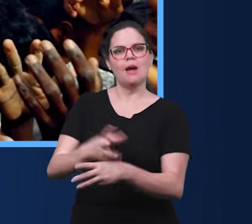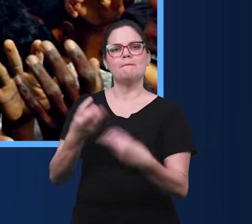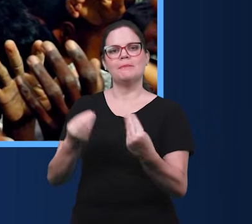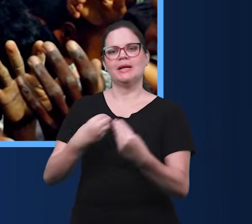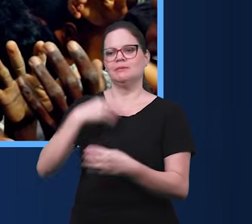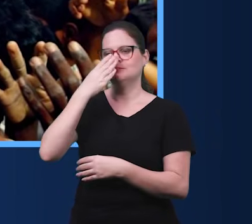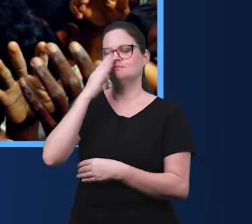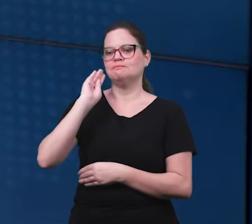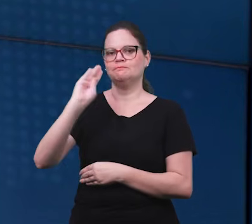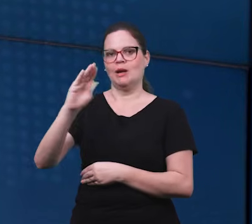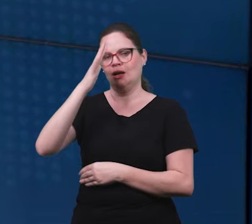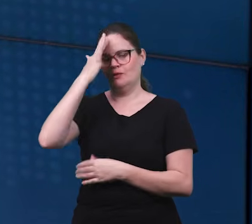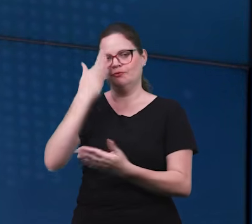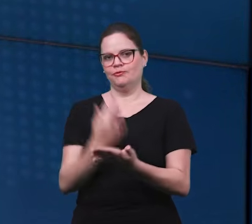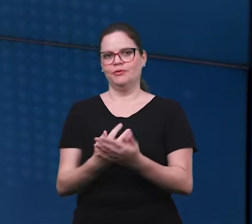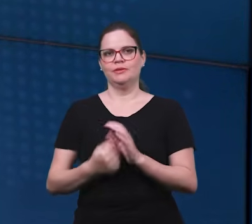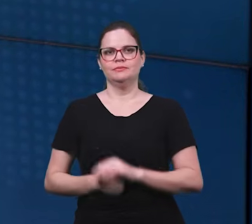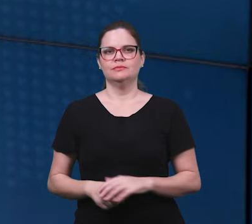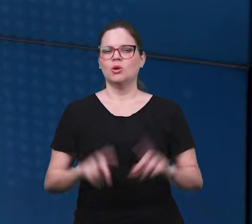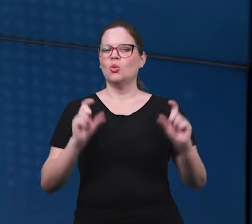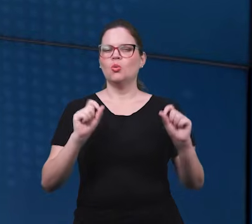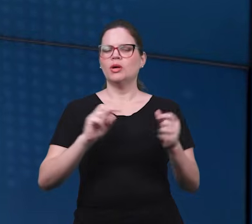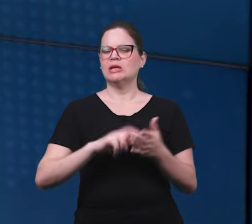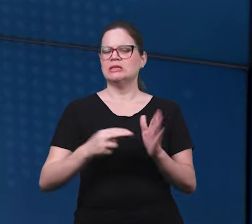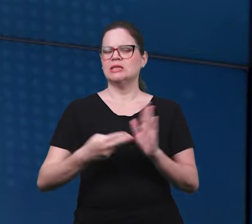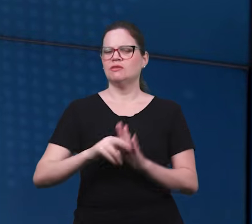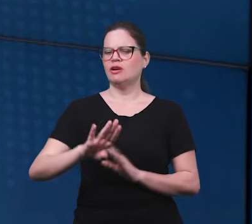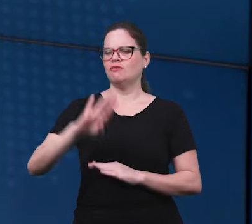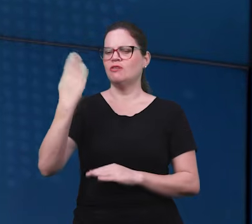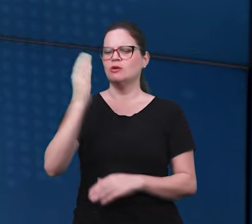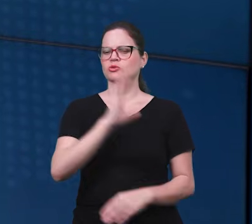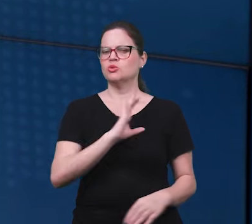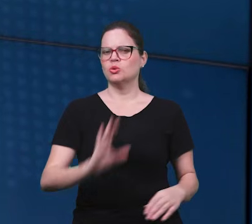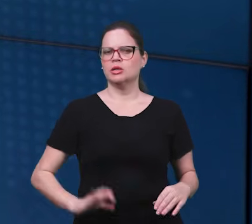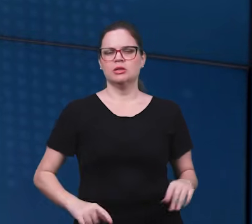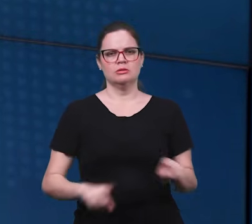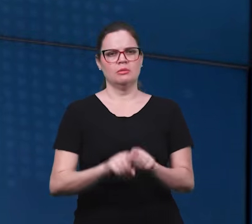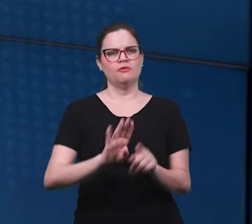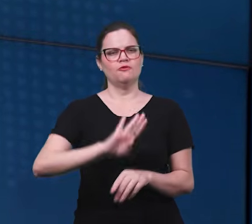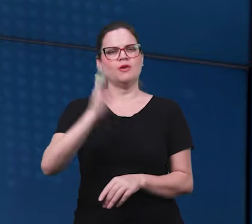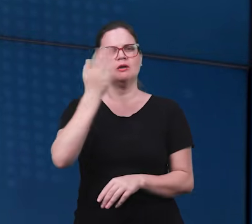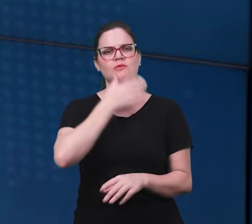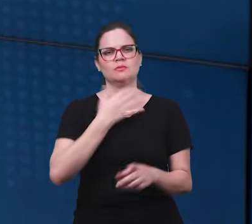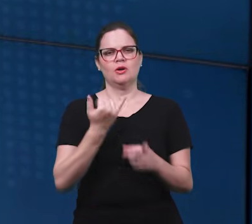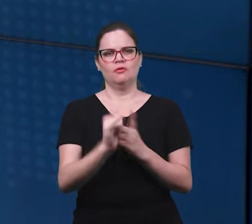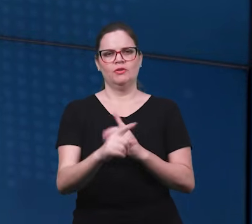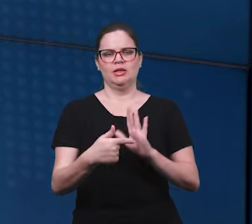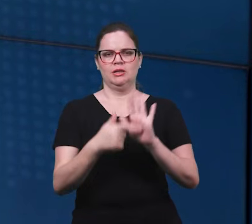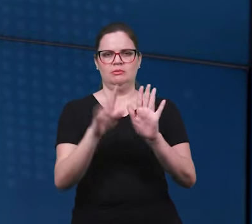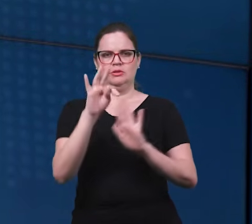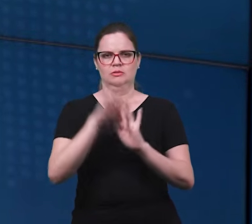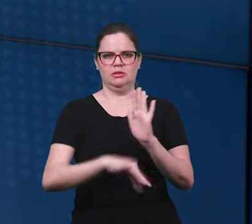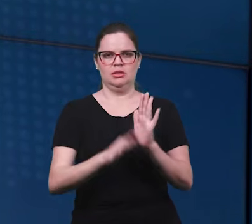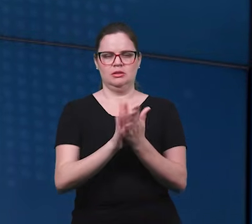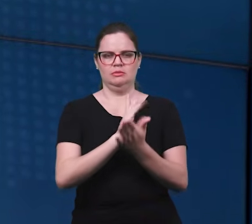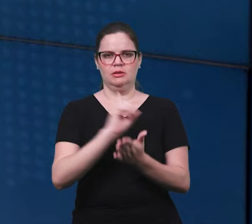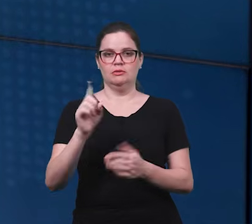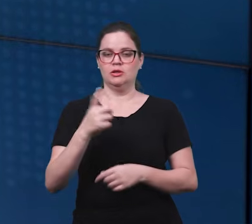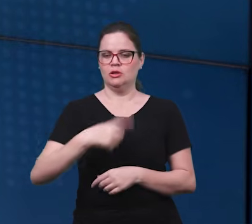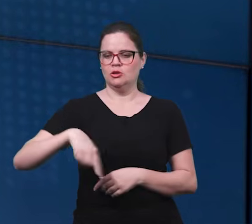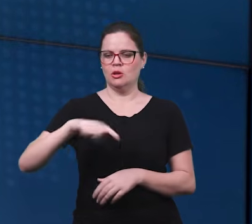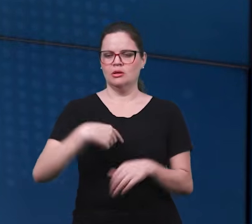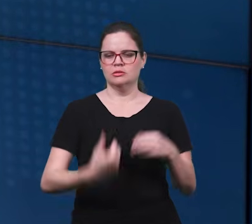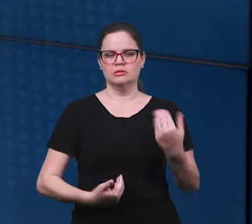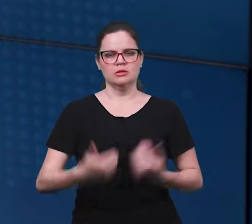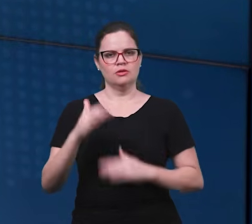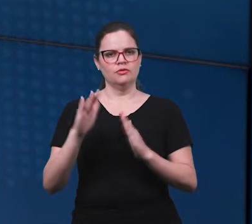fé. O que são os falsos cristos e falsos profetas mencionados na Bíblia? E como os